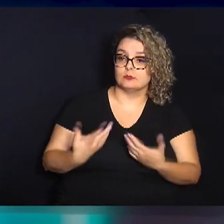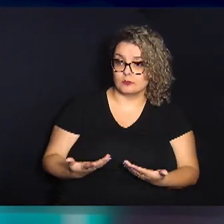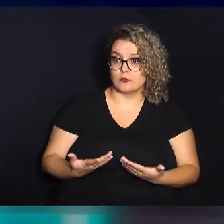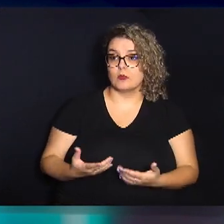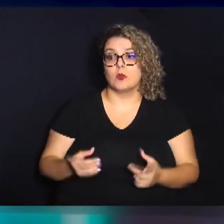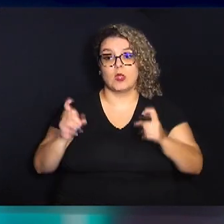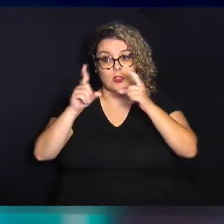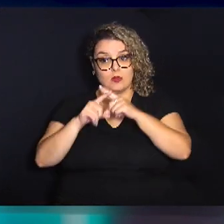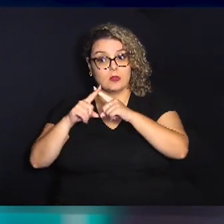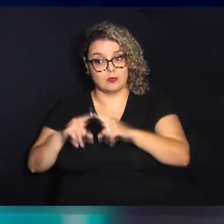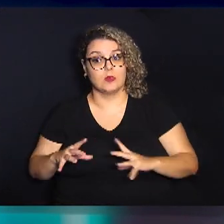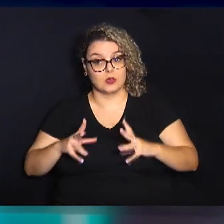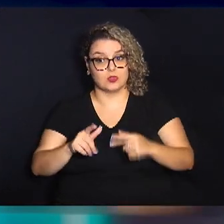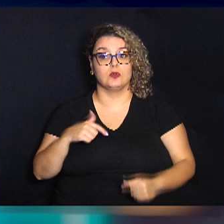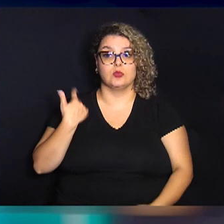para todos nós